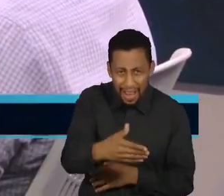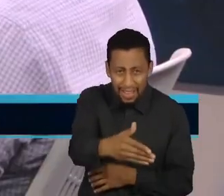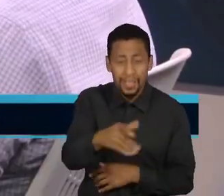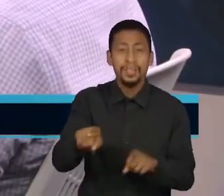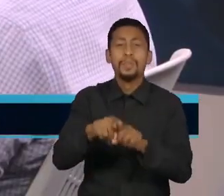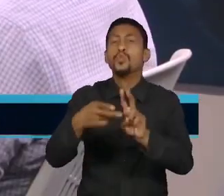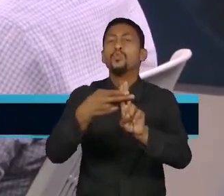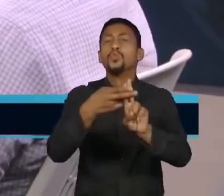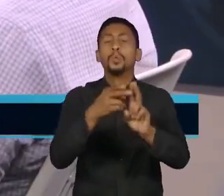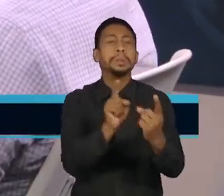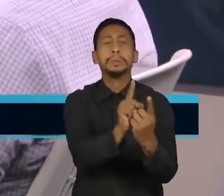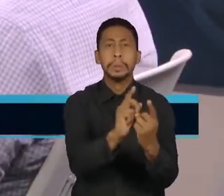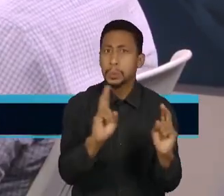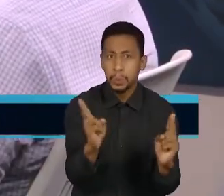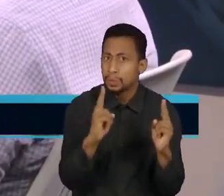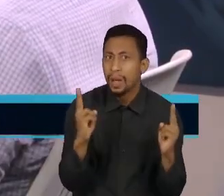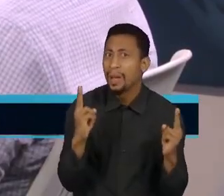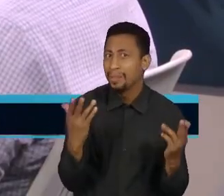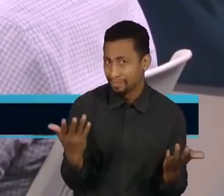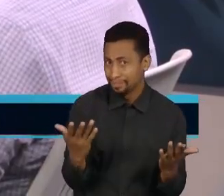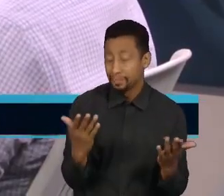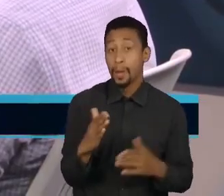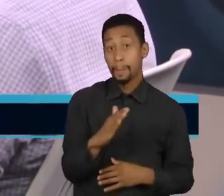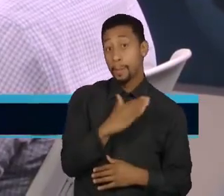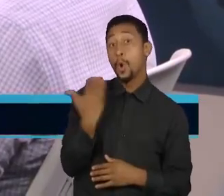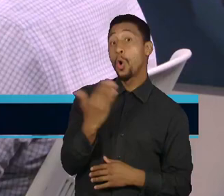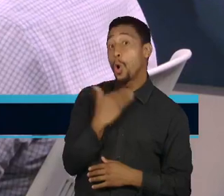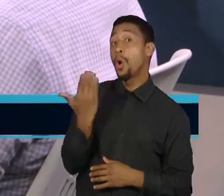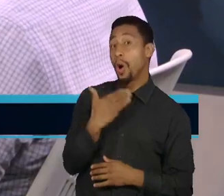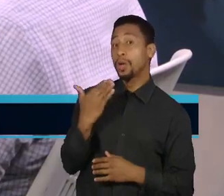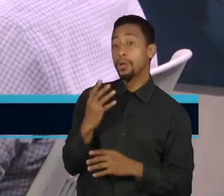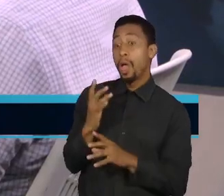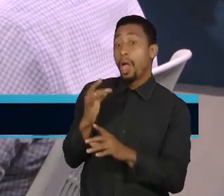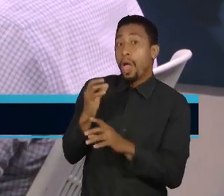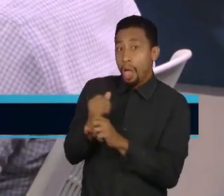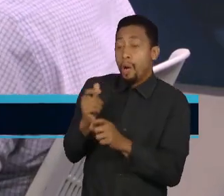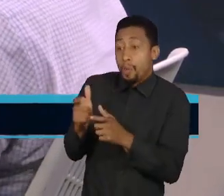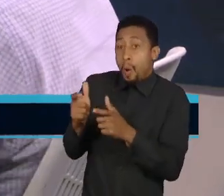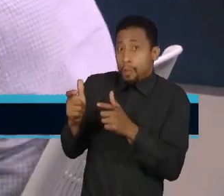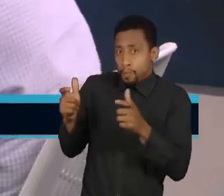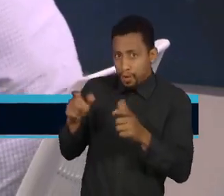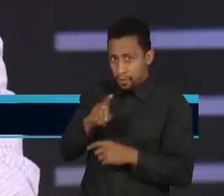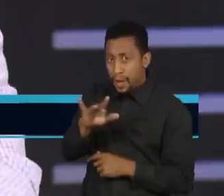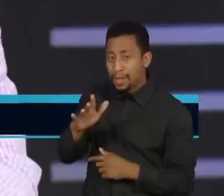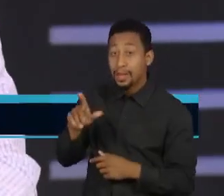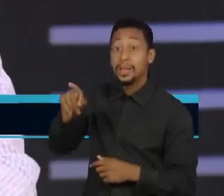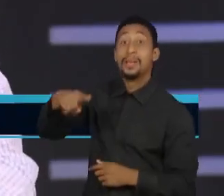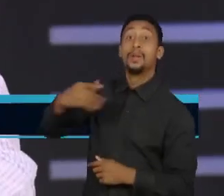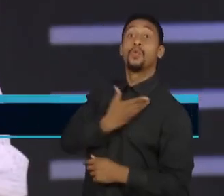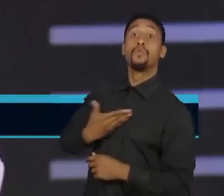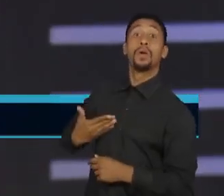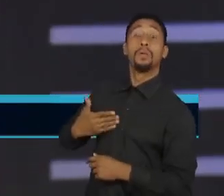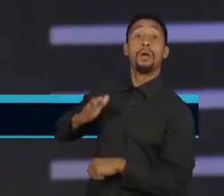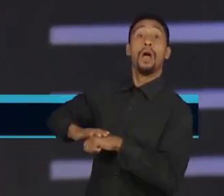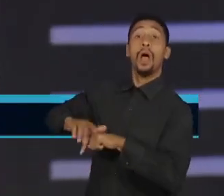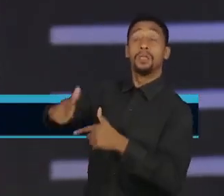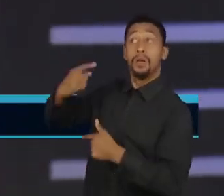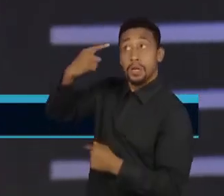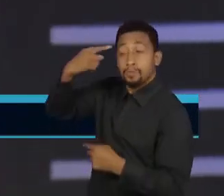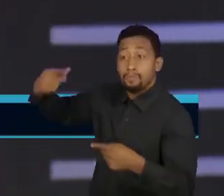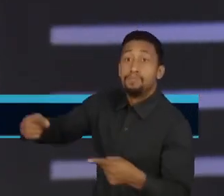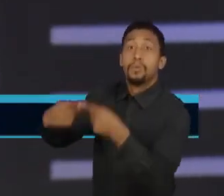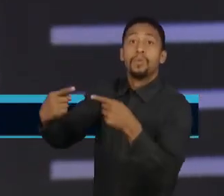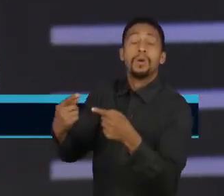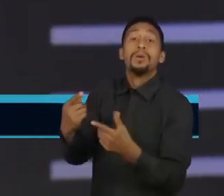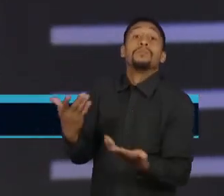essa demanda, o número de mortes, portanto, seguirá crescendo? Quando é que a ficha vai cair? Então, veja, calor